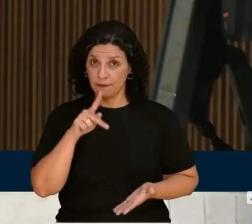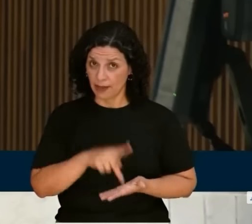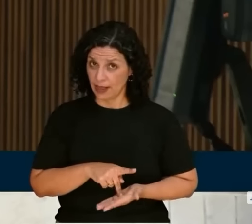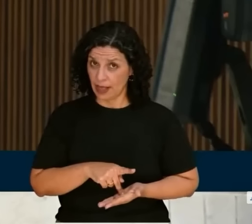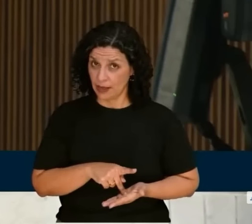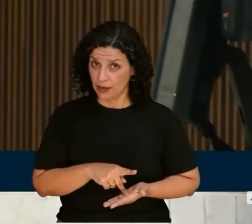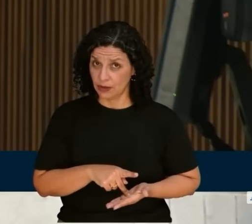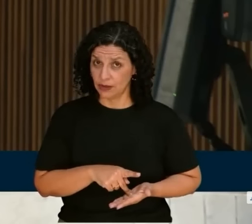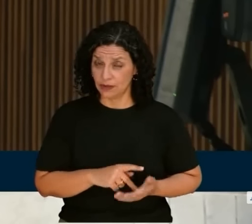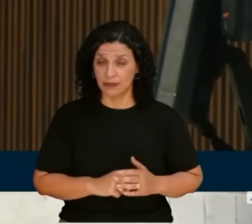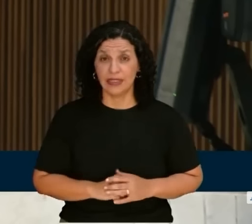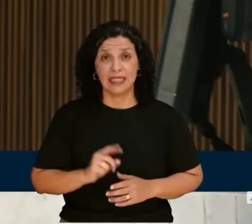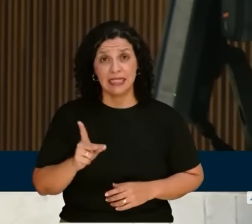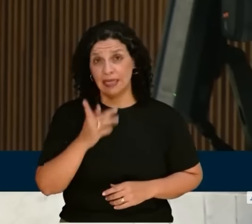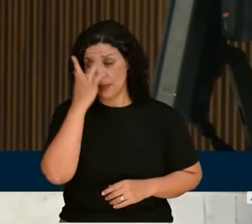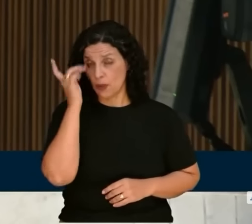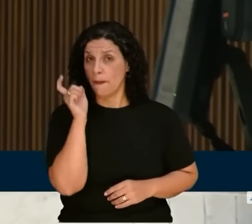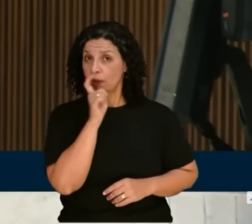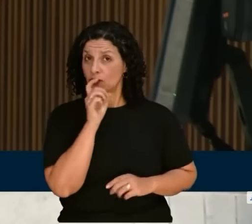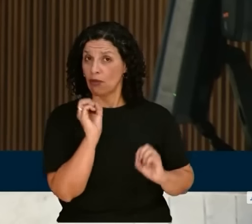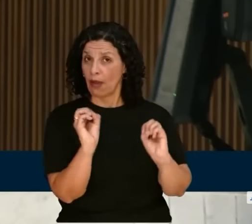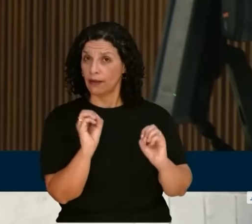verdade quem não mente.